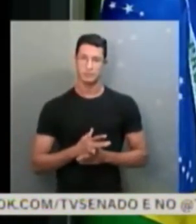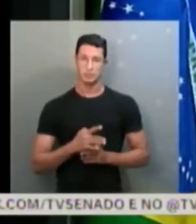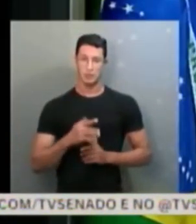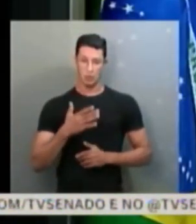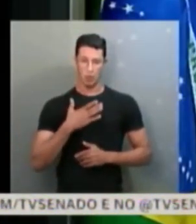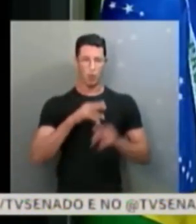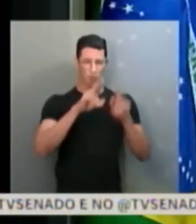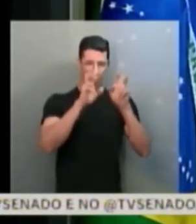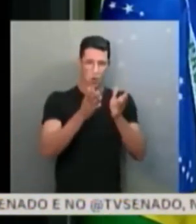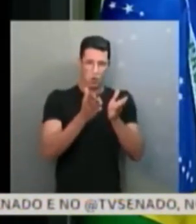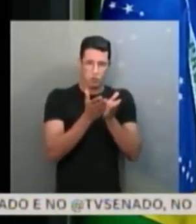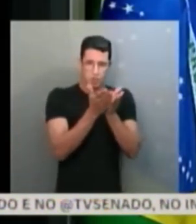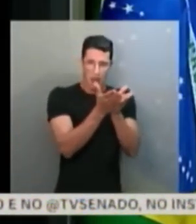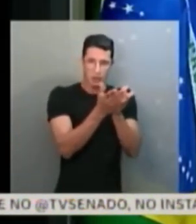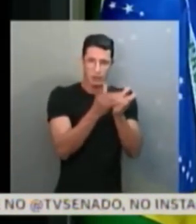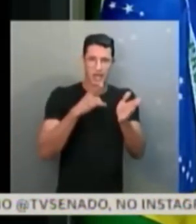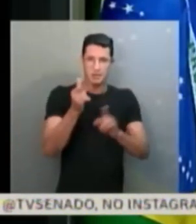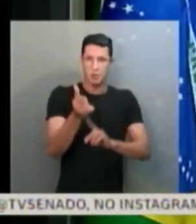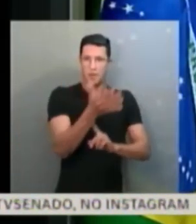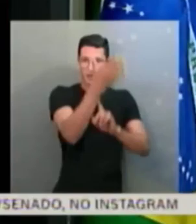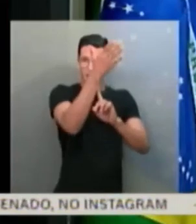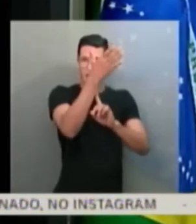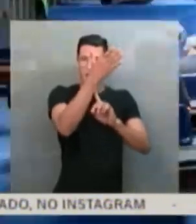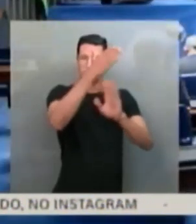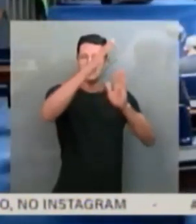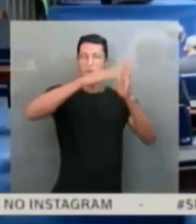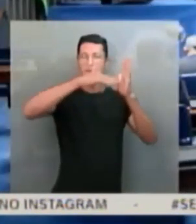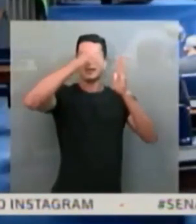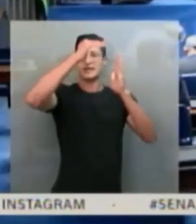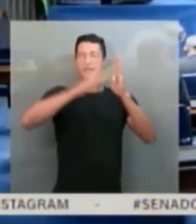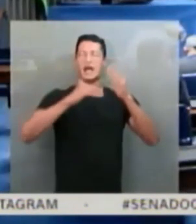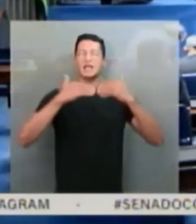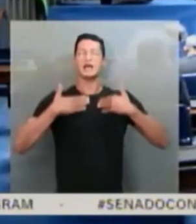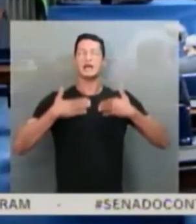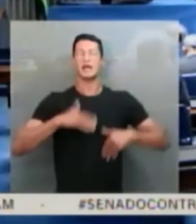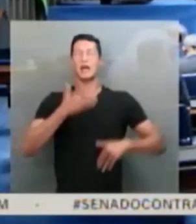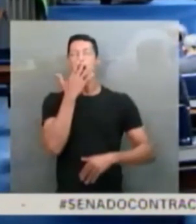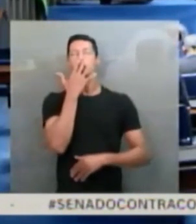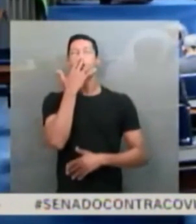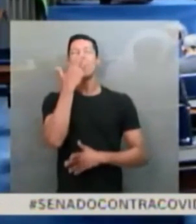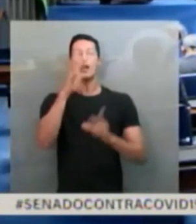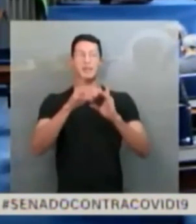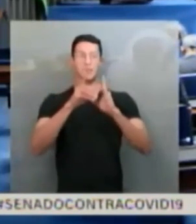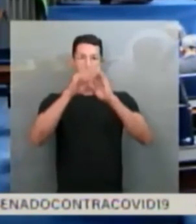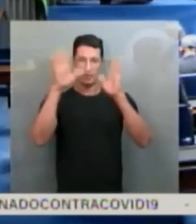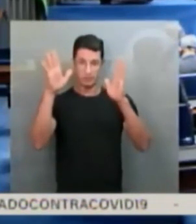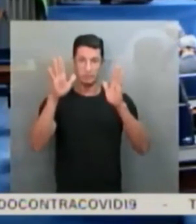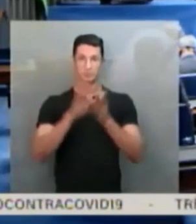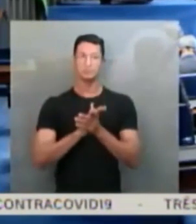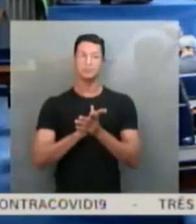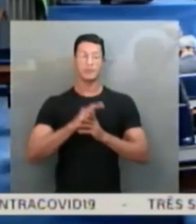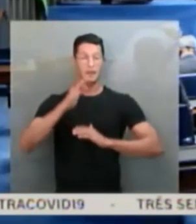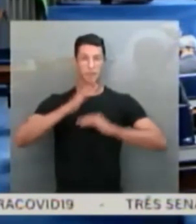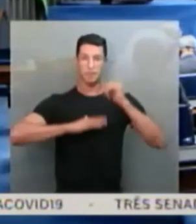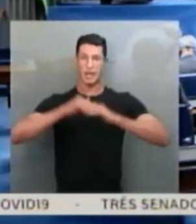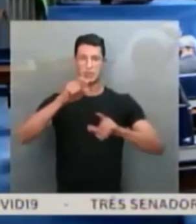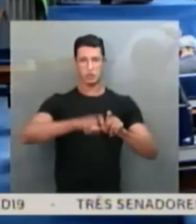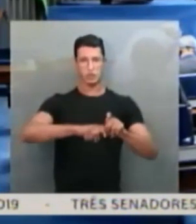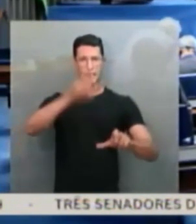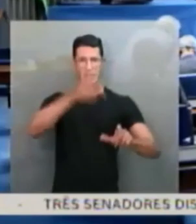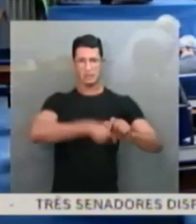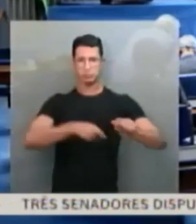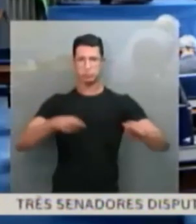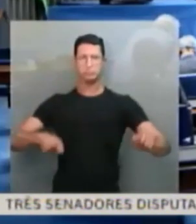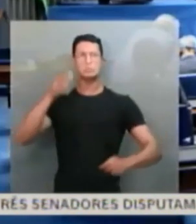bandeira da independência institucional, pintada na melhor harmonia das cores da democracia. Se a prática da independência já